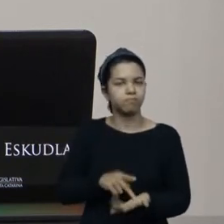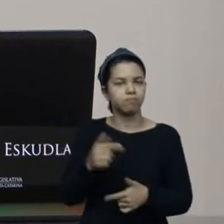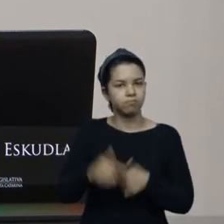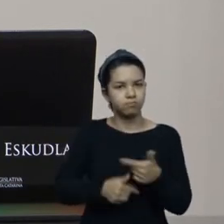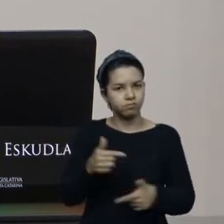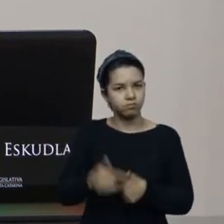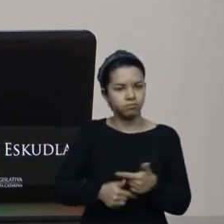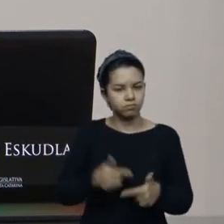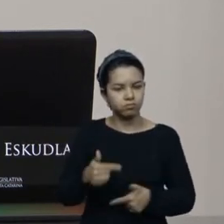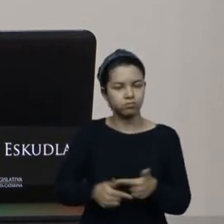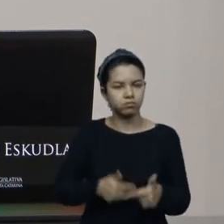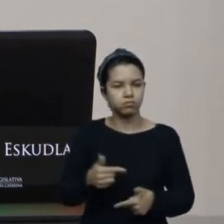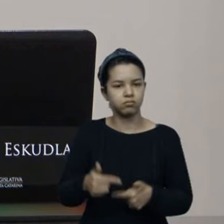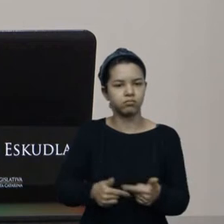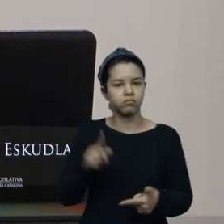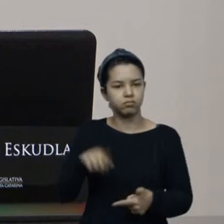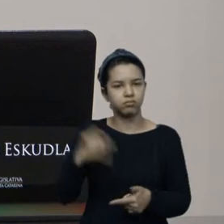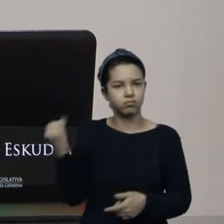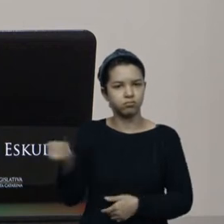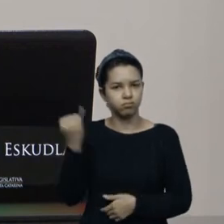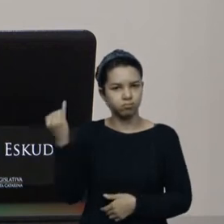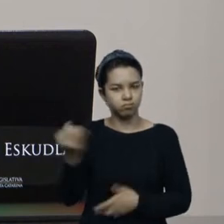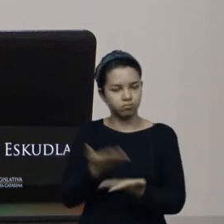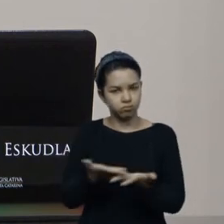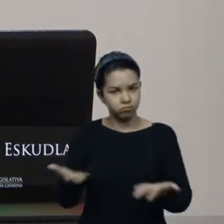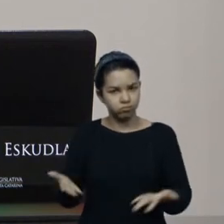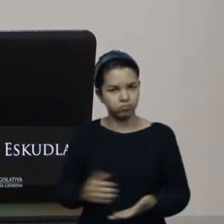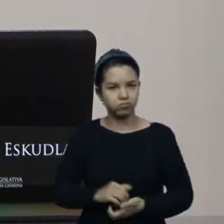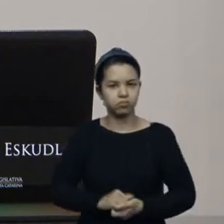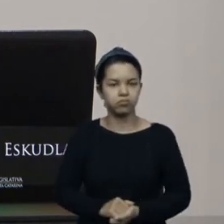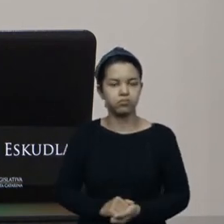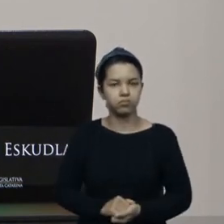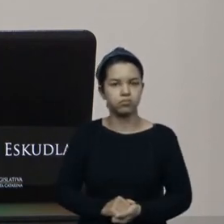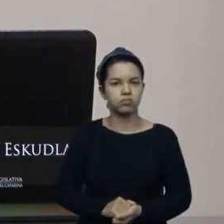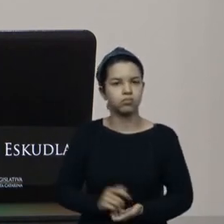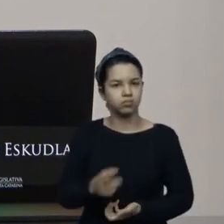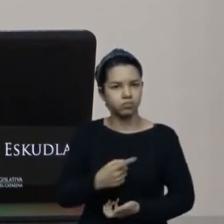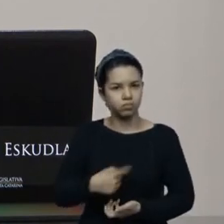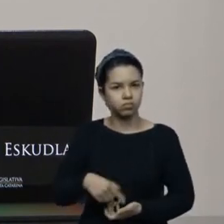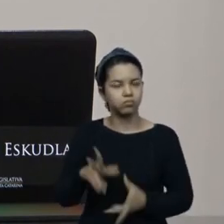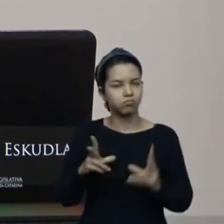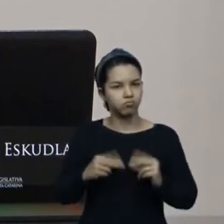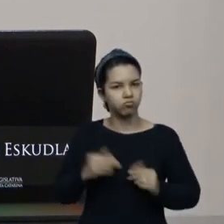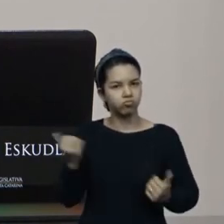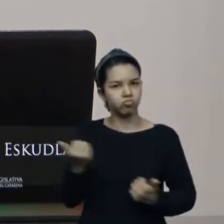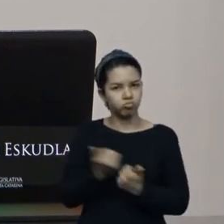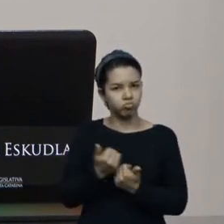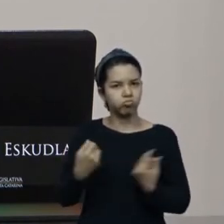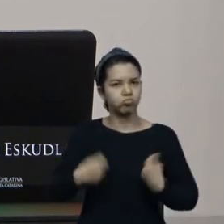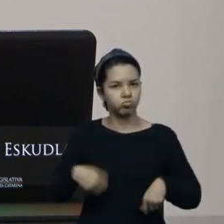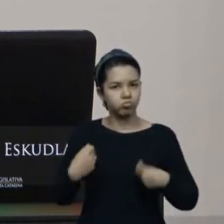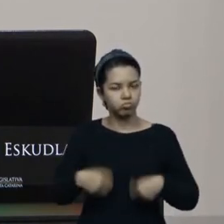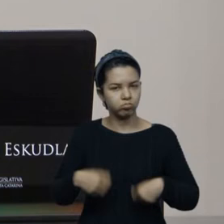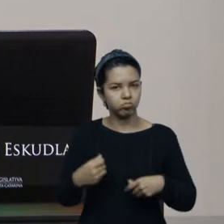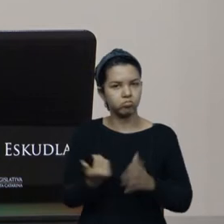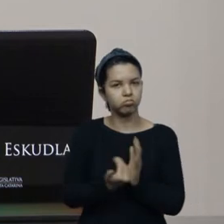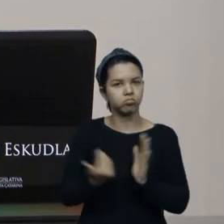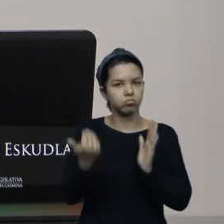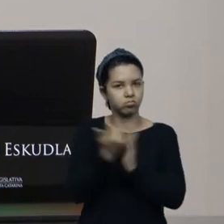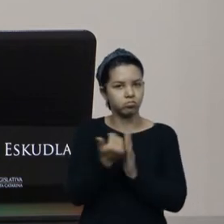trabalho realizado por Vossa Senhoria e que merece todo apoio, inclusive mais